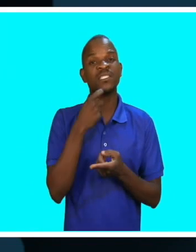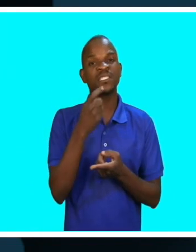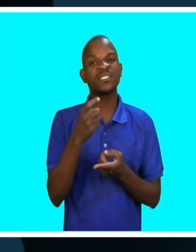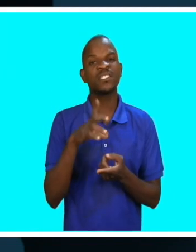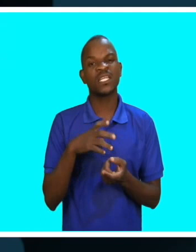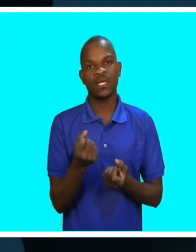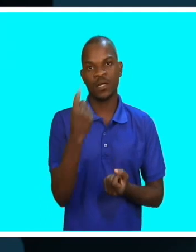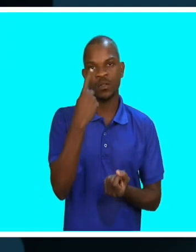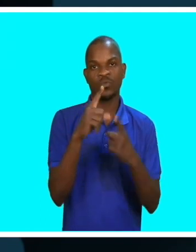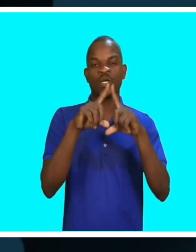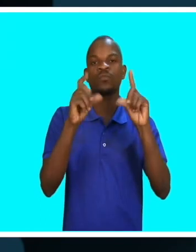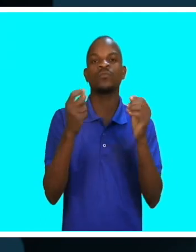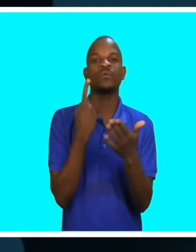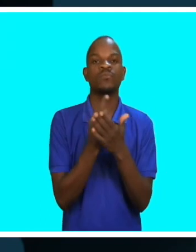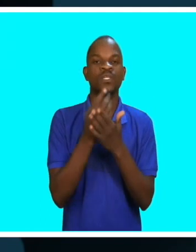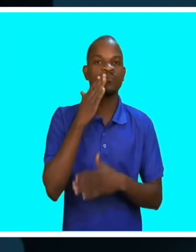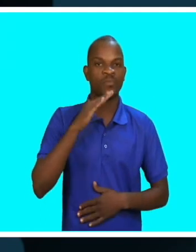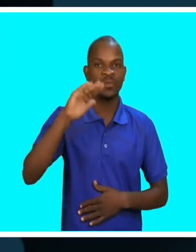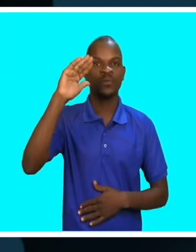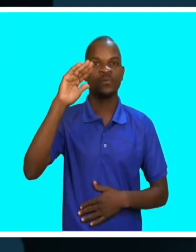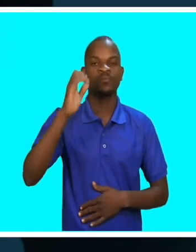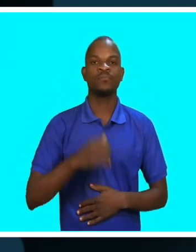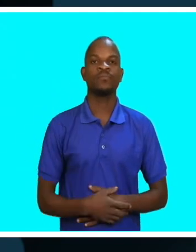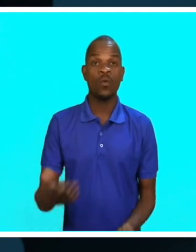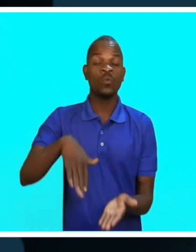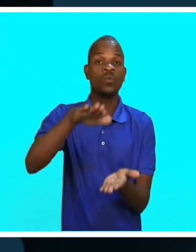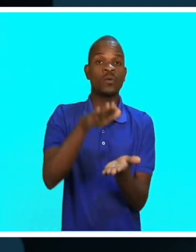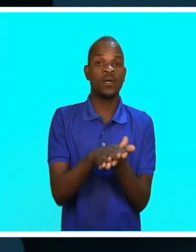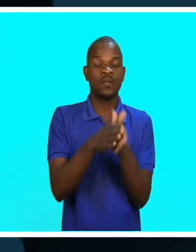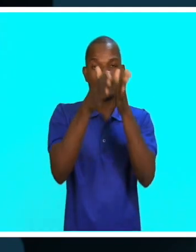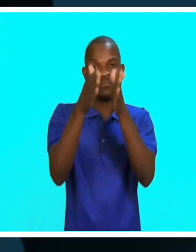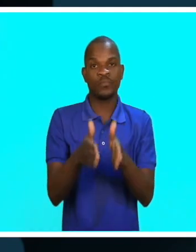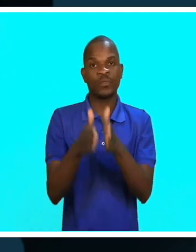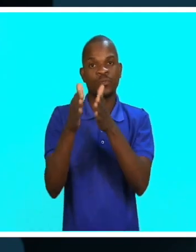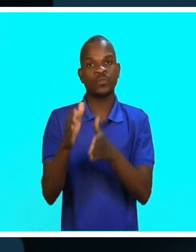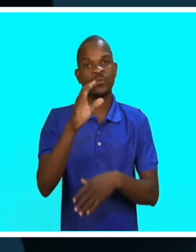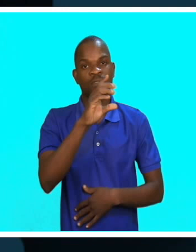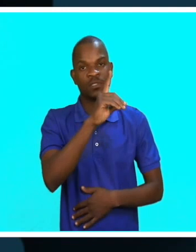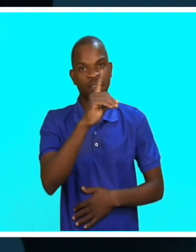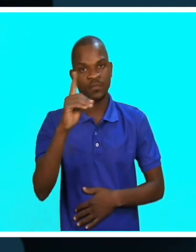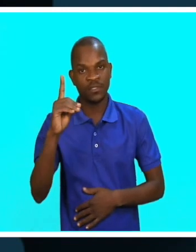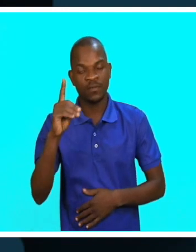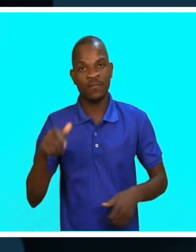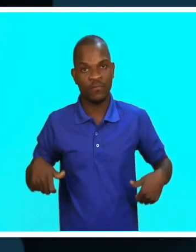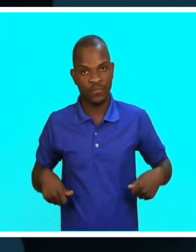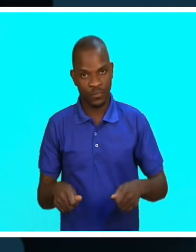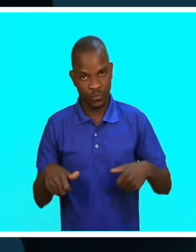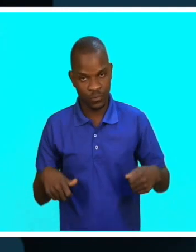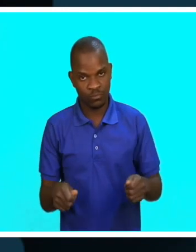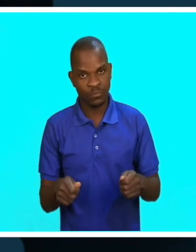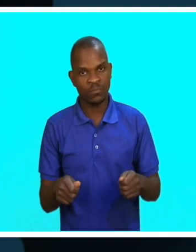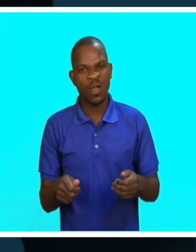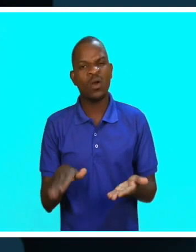há aspectos a serem melhorados. Os locais criados para as pessoas com deficiência,